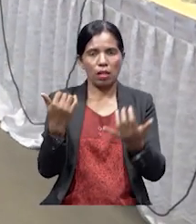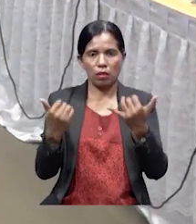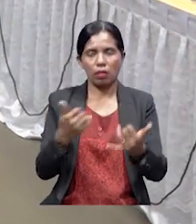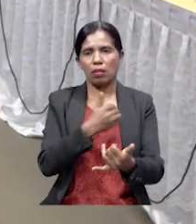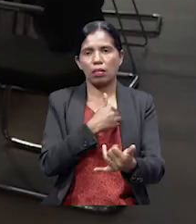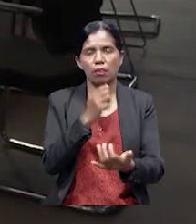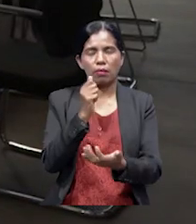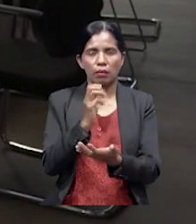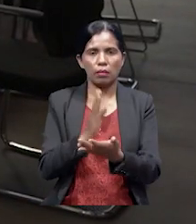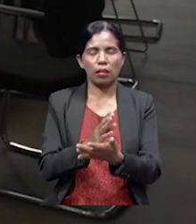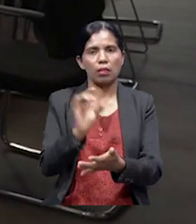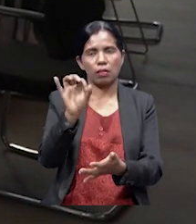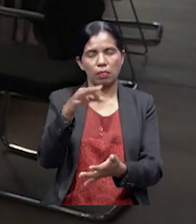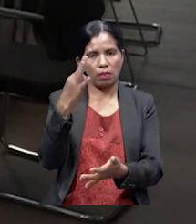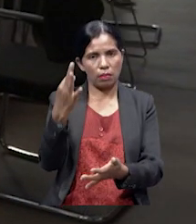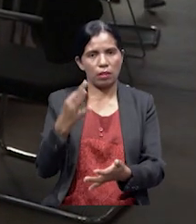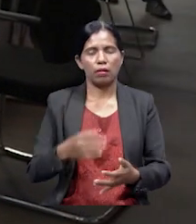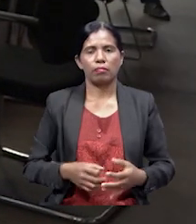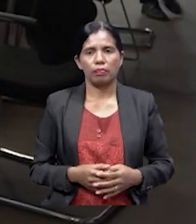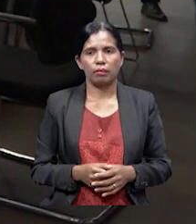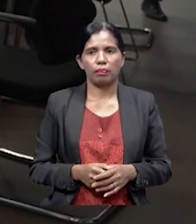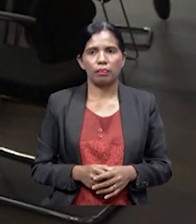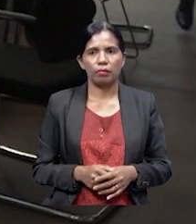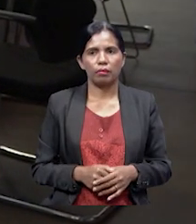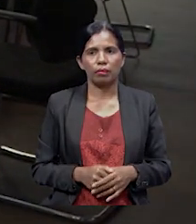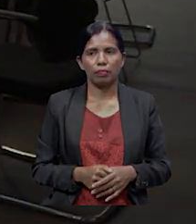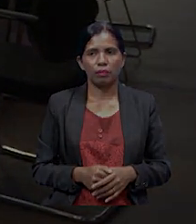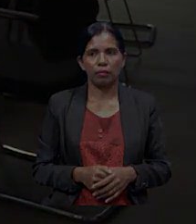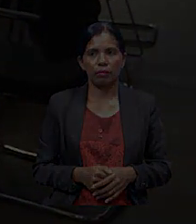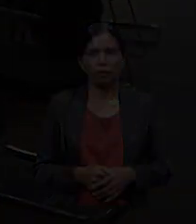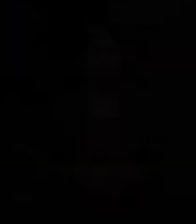kuaze bilhão sanulu resinsiam. Zaime dos Santos, Fátima Pereira, GMN.